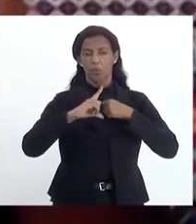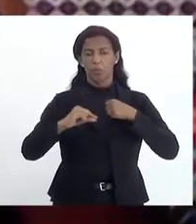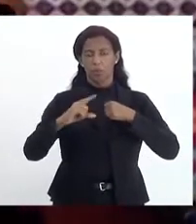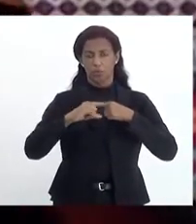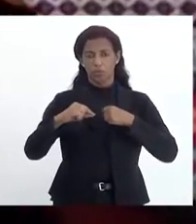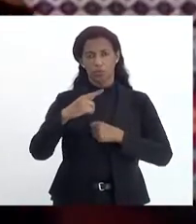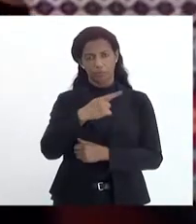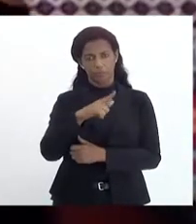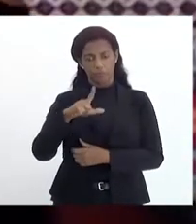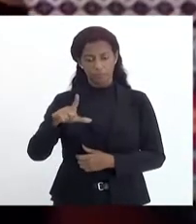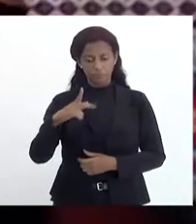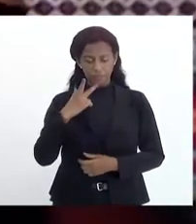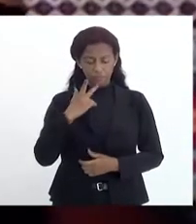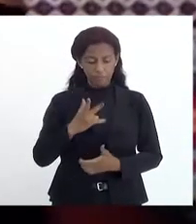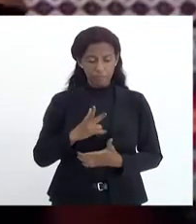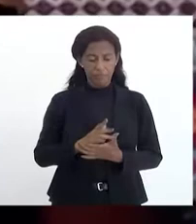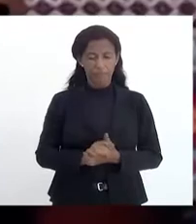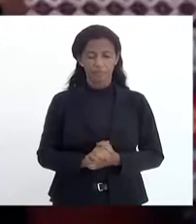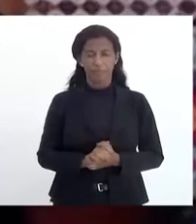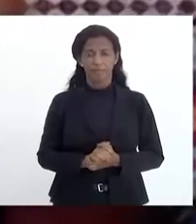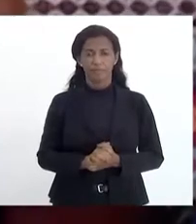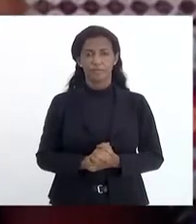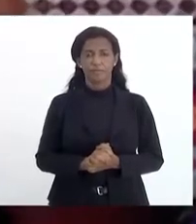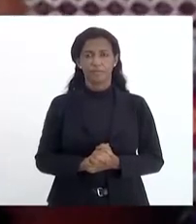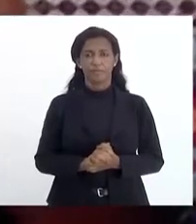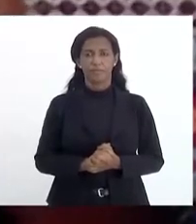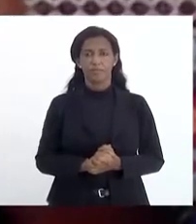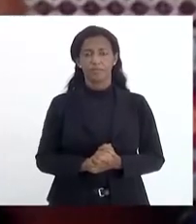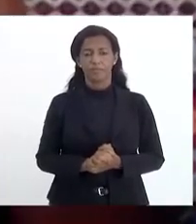projeto, que diz o seguinte, né, que